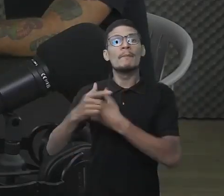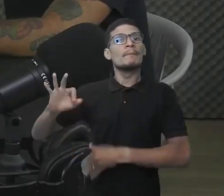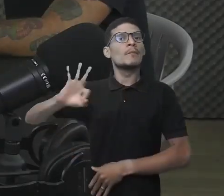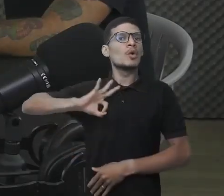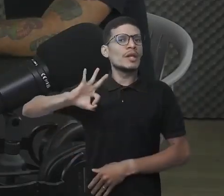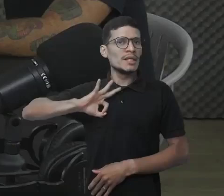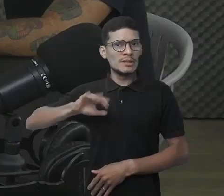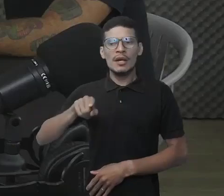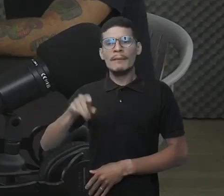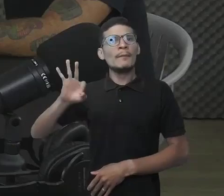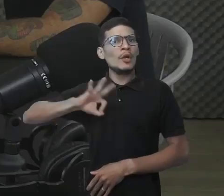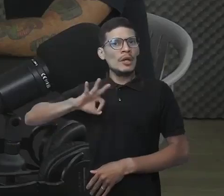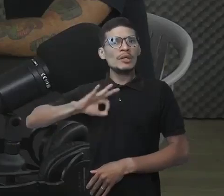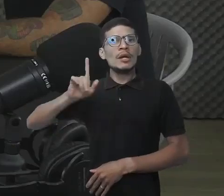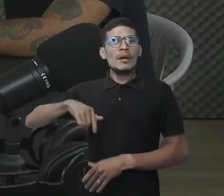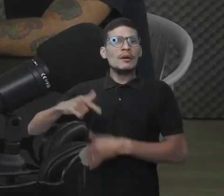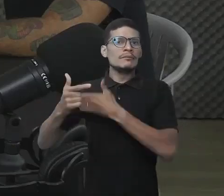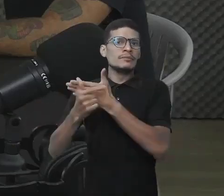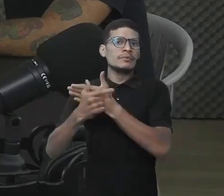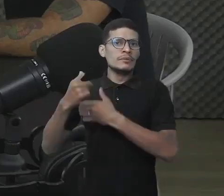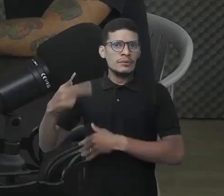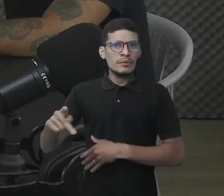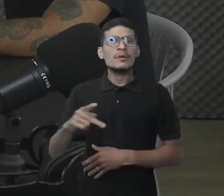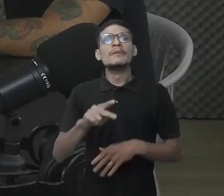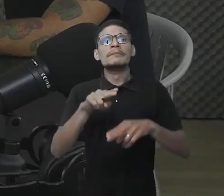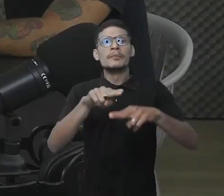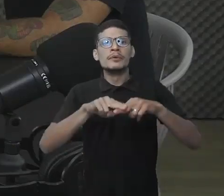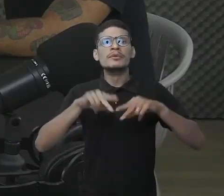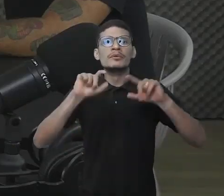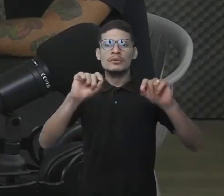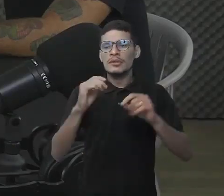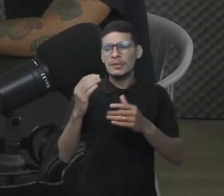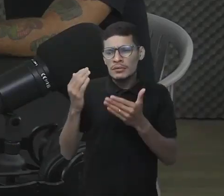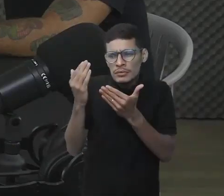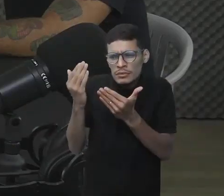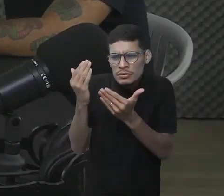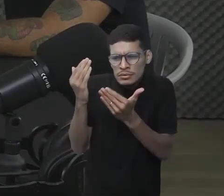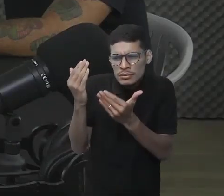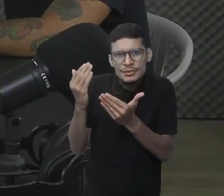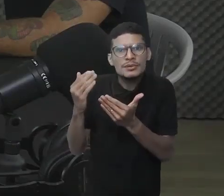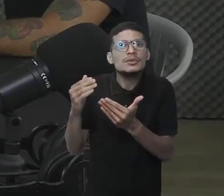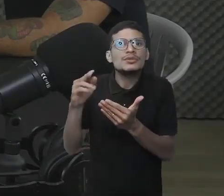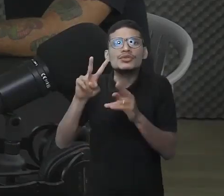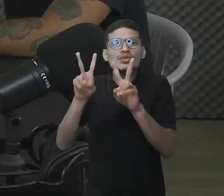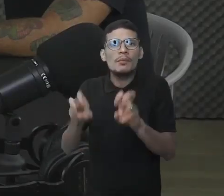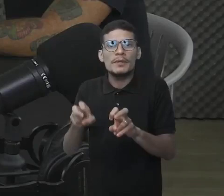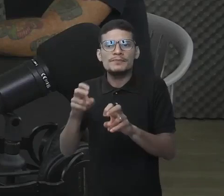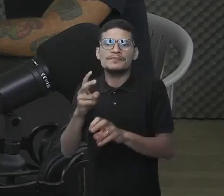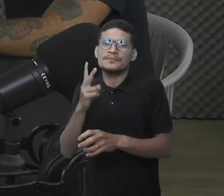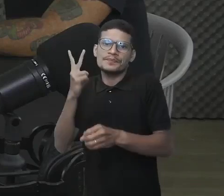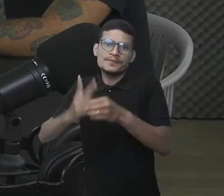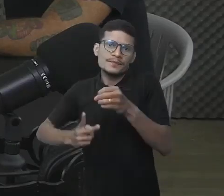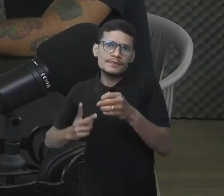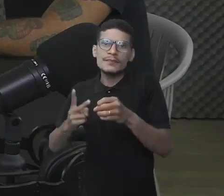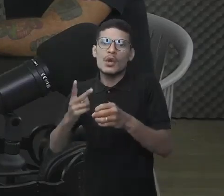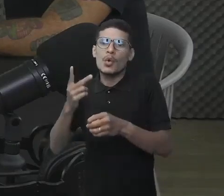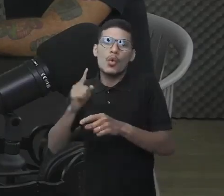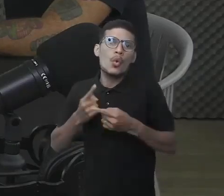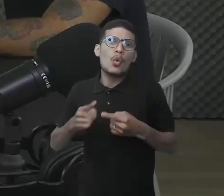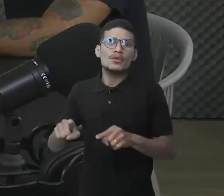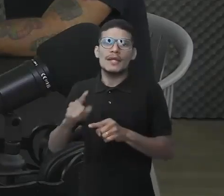que o estatuto fala que a suspeita de violência contra a criança precisa ser notificada, porque é